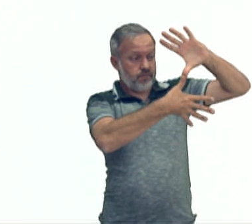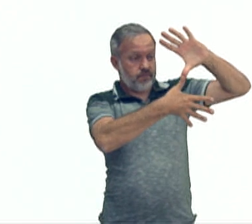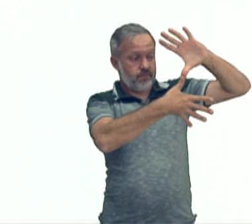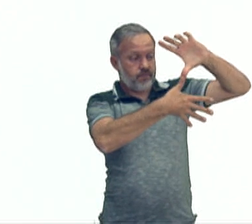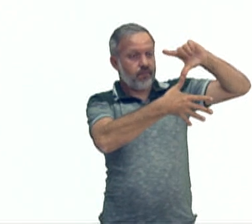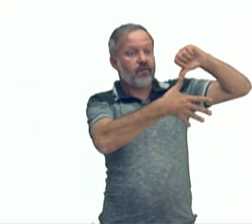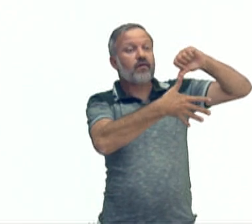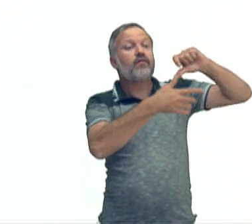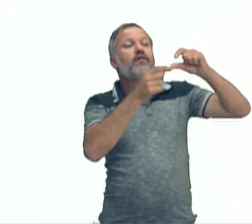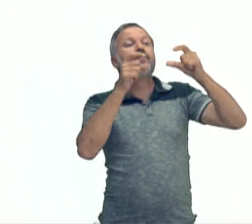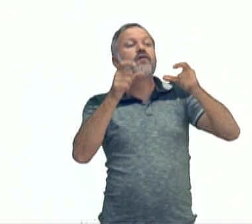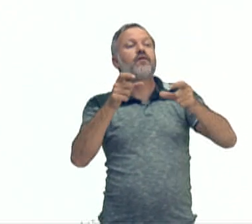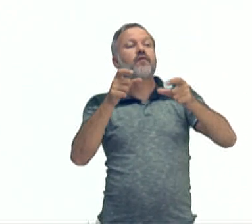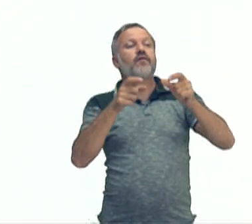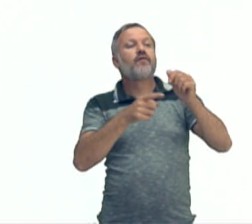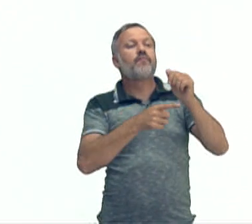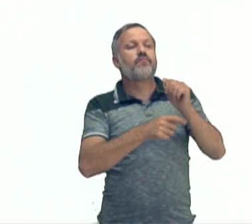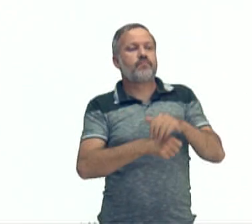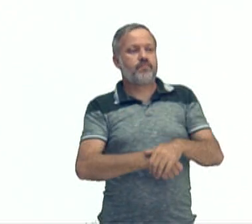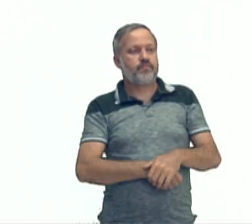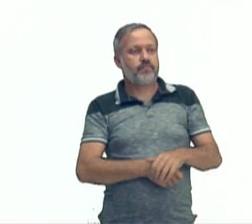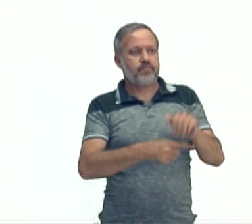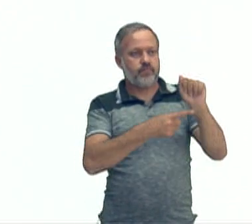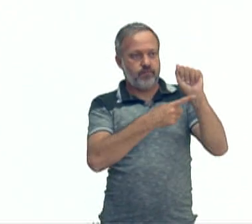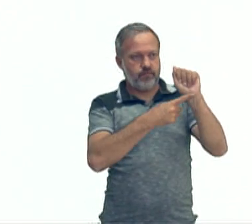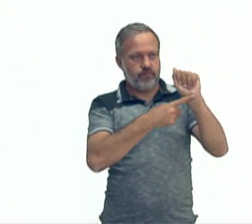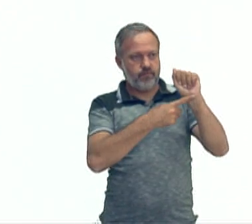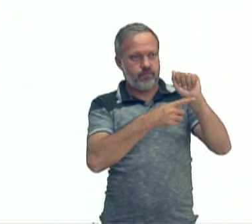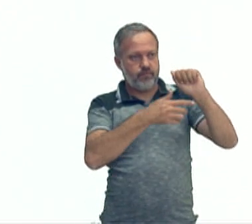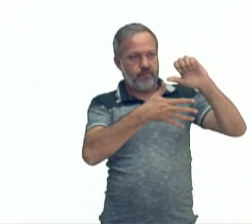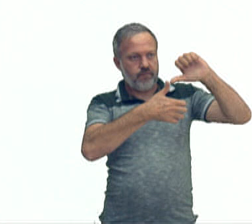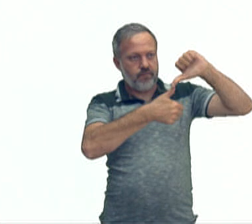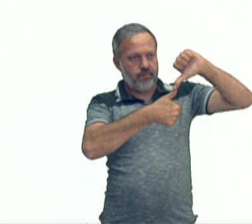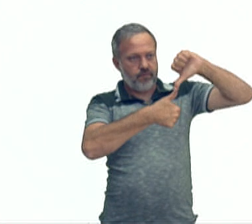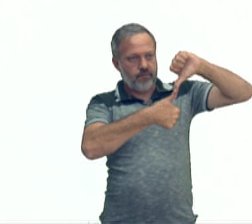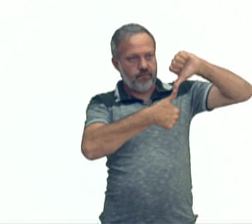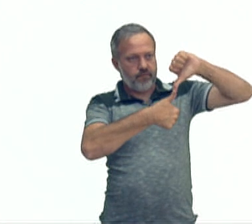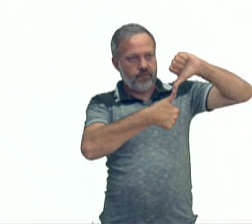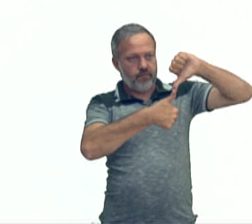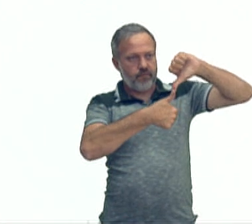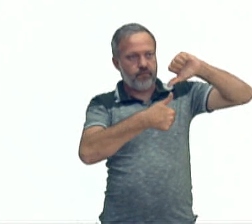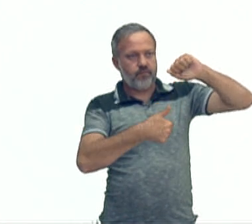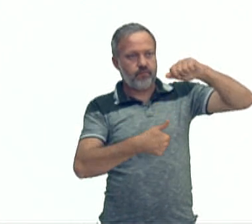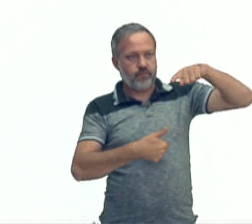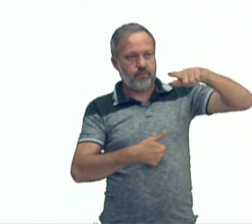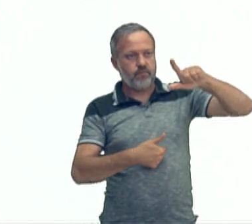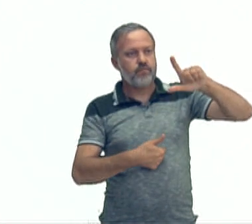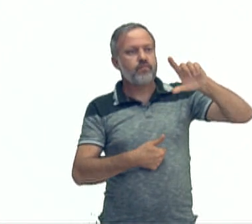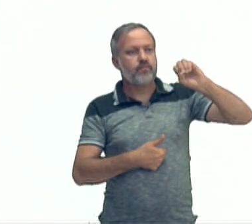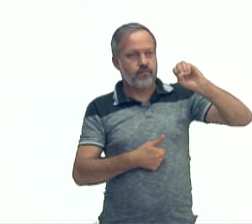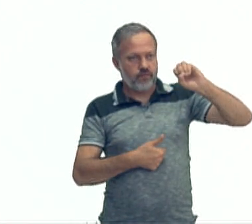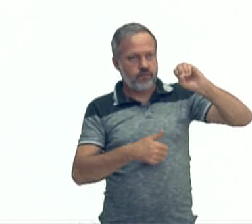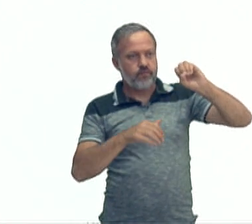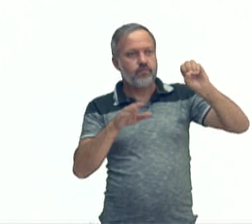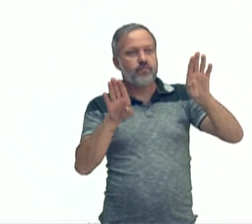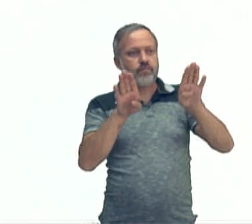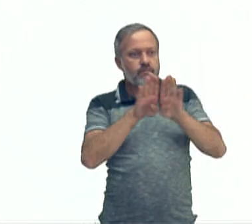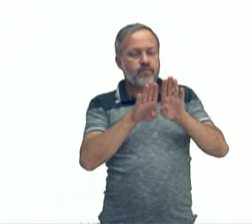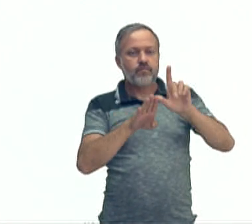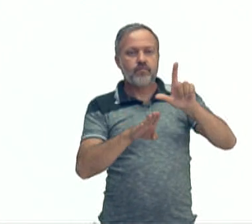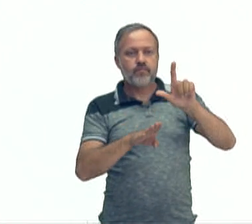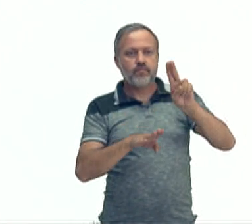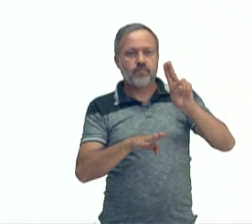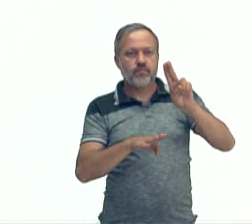ser. Então, critérios geográficos. América Latina, anglo-saxônica e lusitana. América